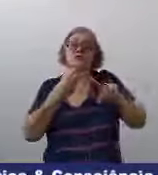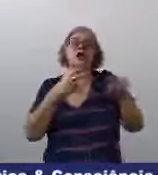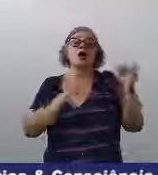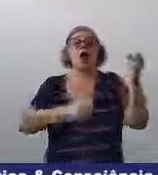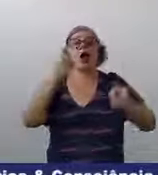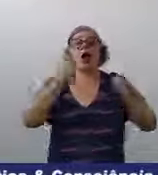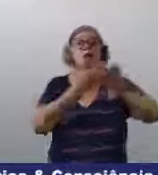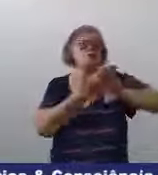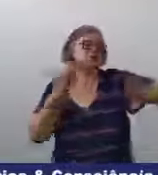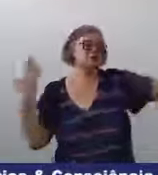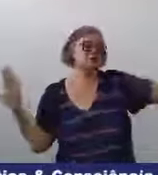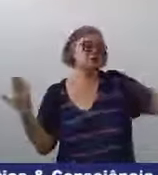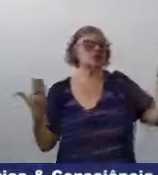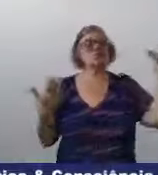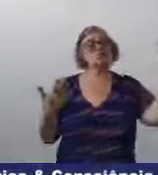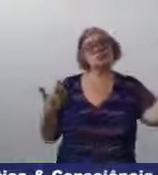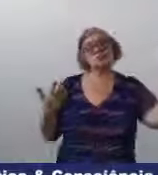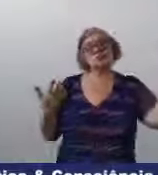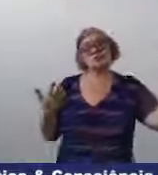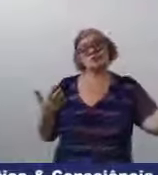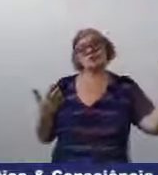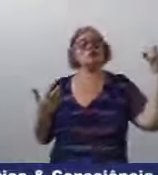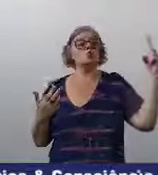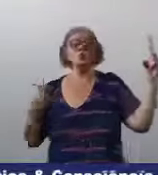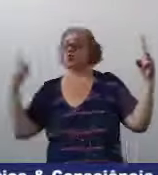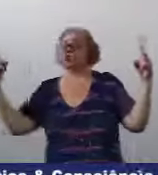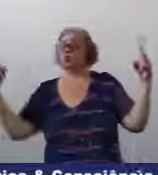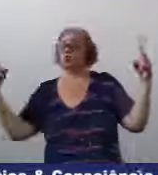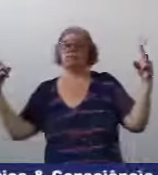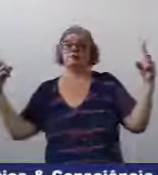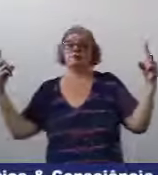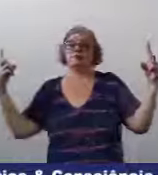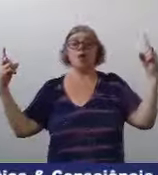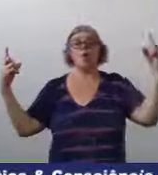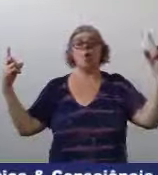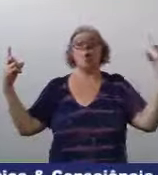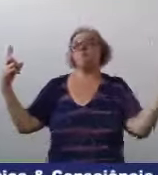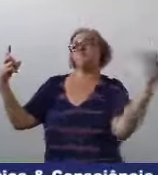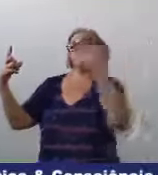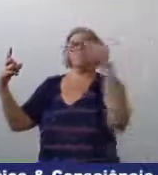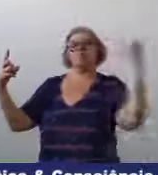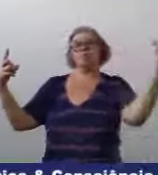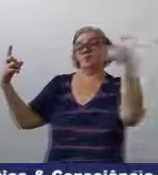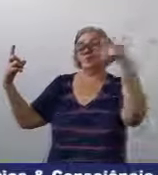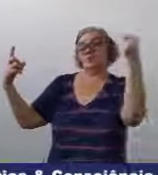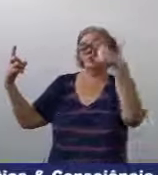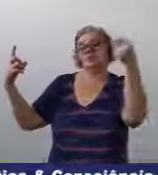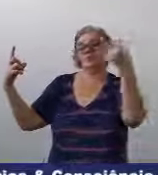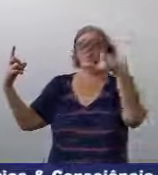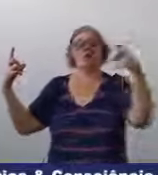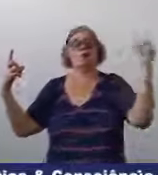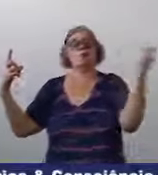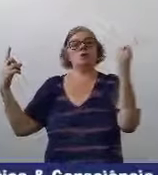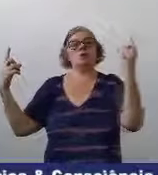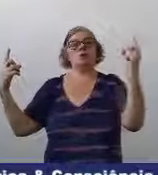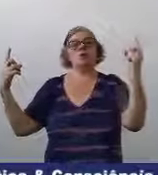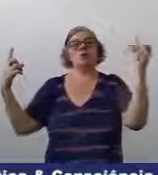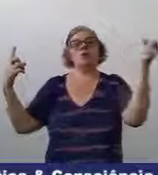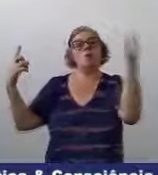dois carros se afastando, cada um a 60 km por hora. Aí um desses carros manda um sinal para o